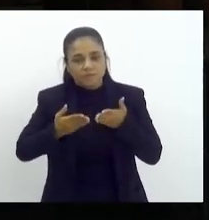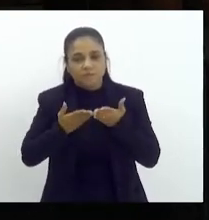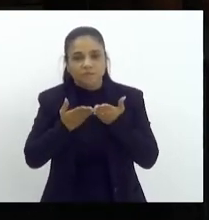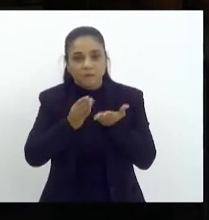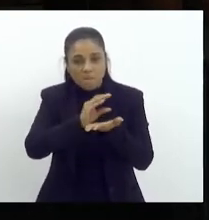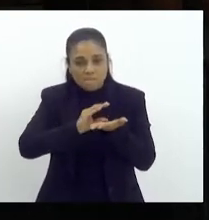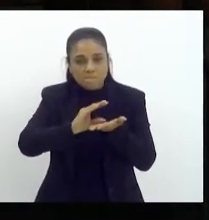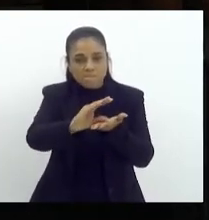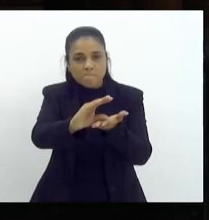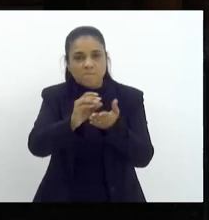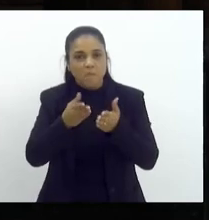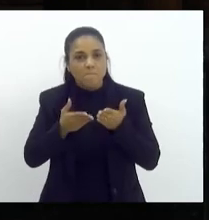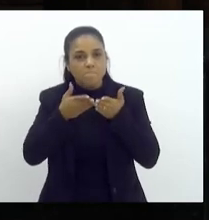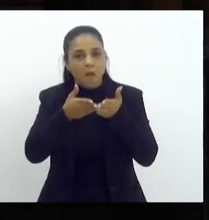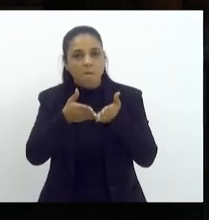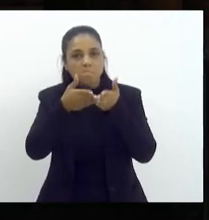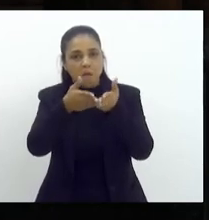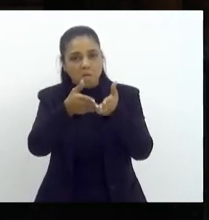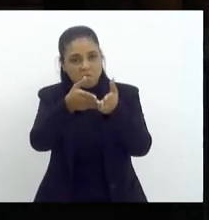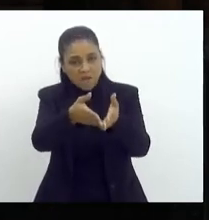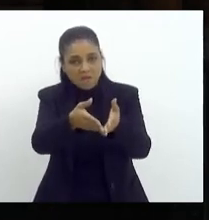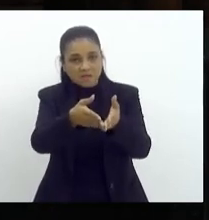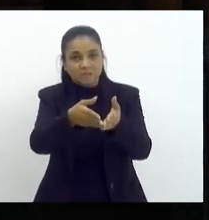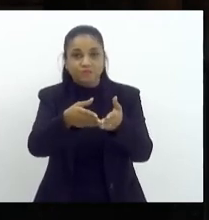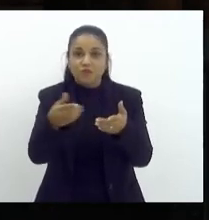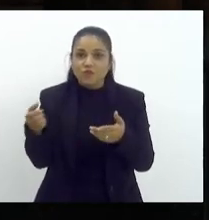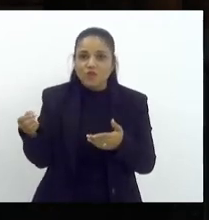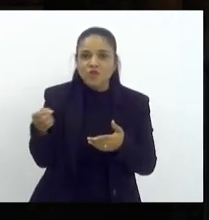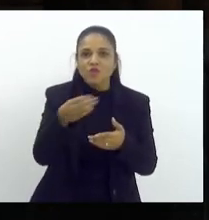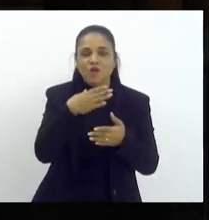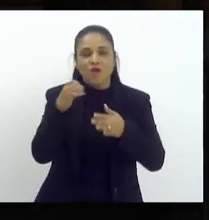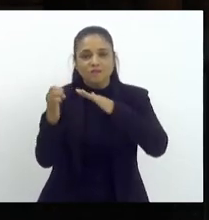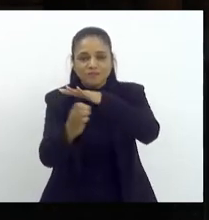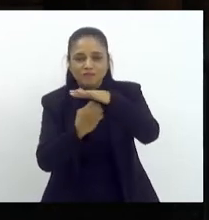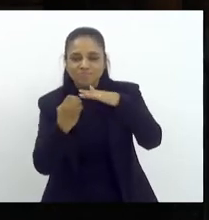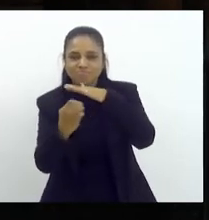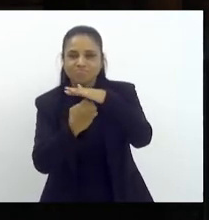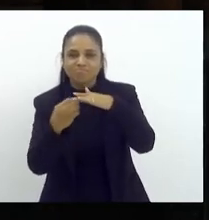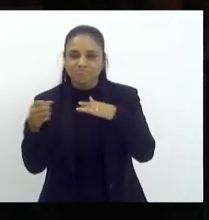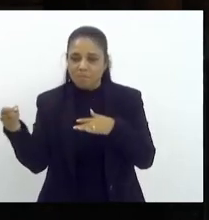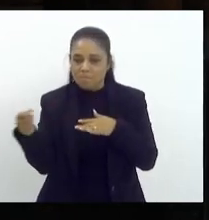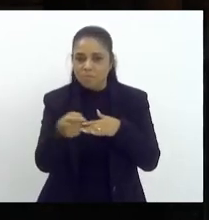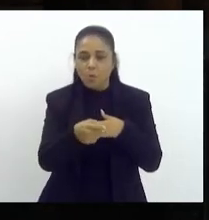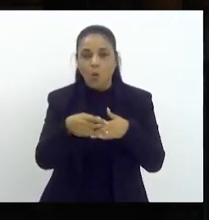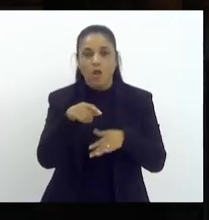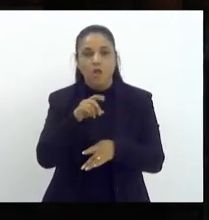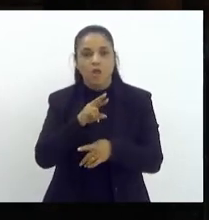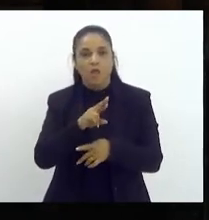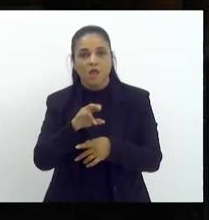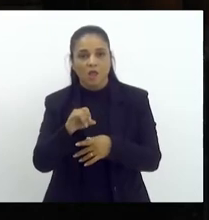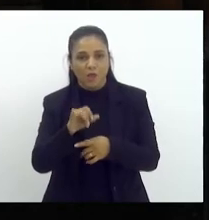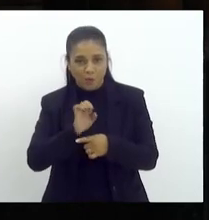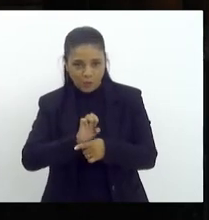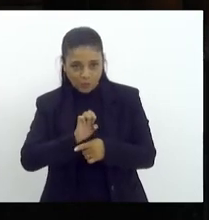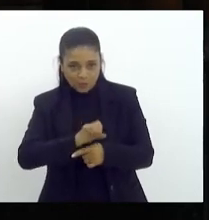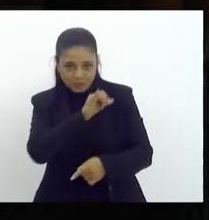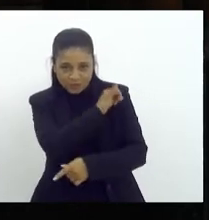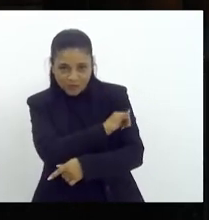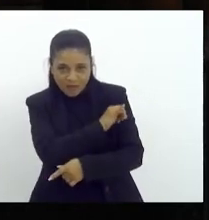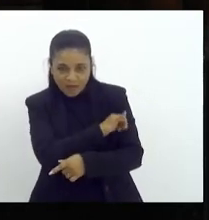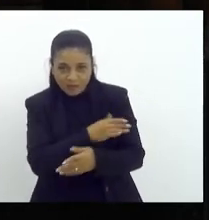produtivo Náutico o que vai atrair novas Indústrias para o Estado do Rio de Janeiro e vai manter as que aqui estão